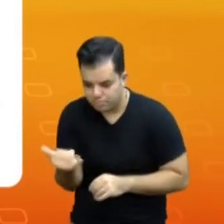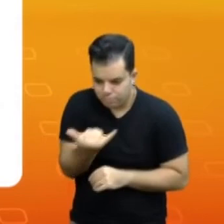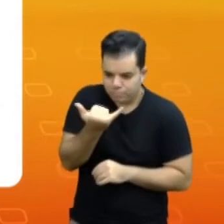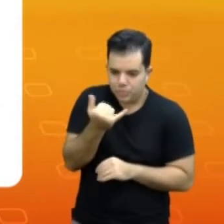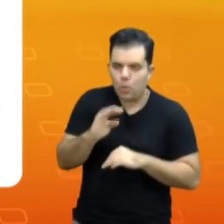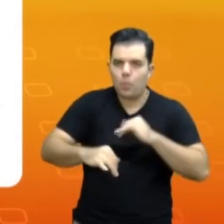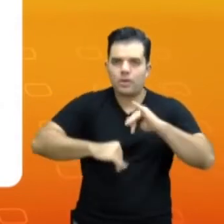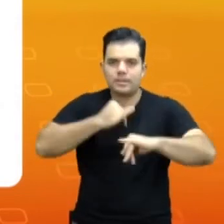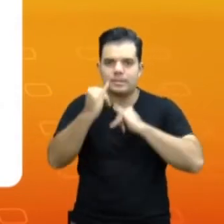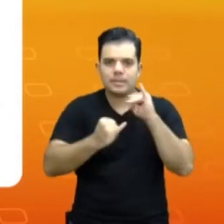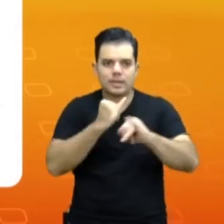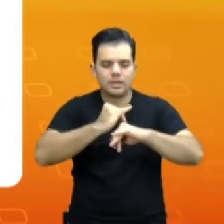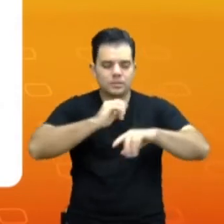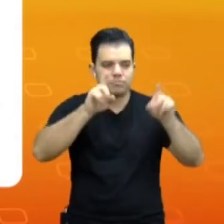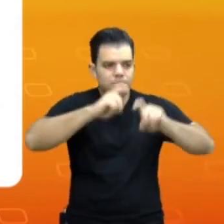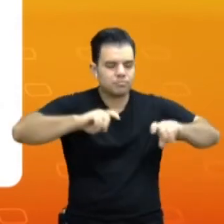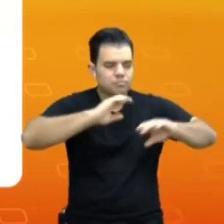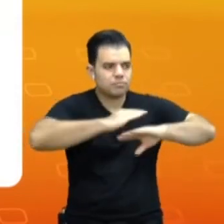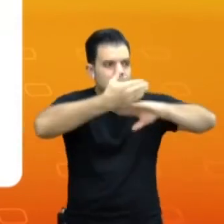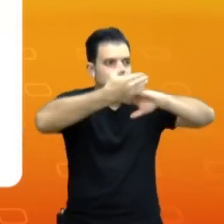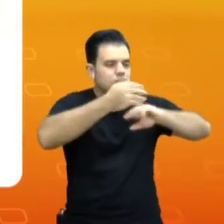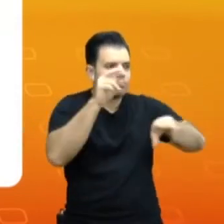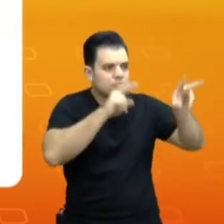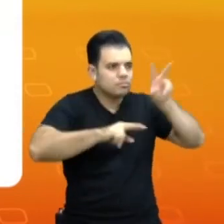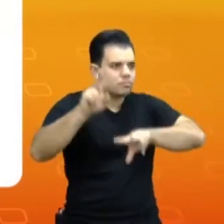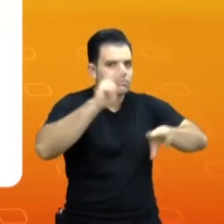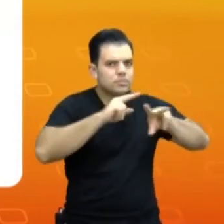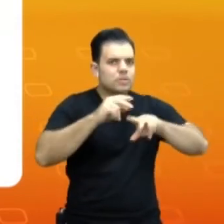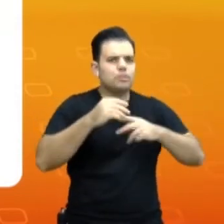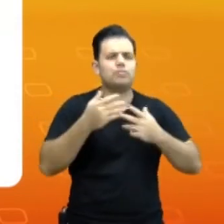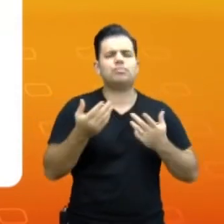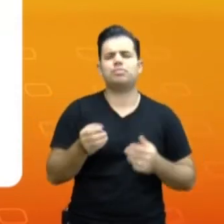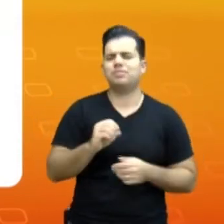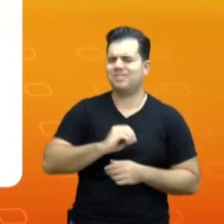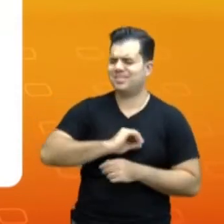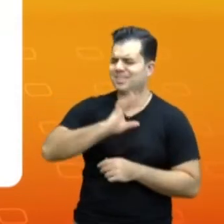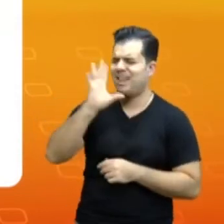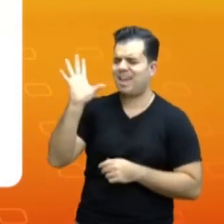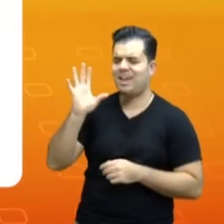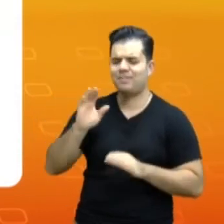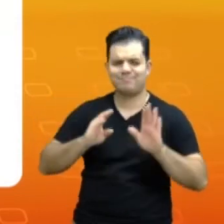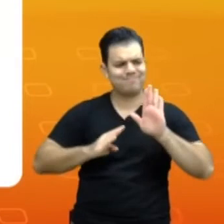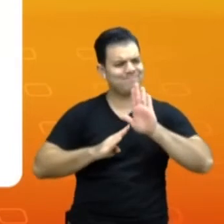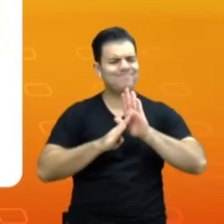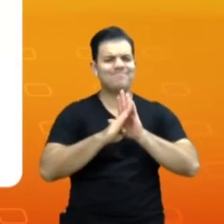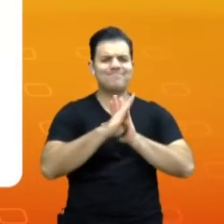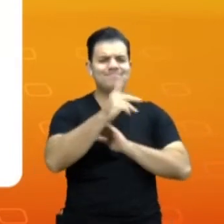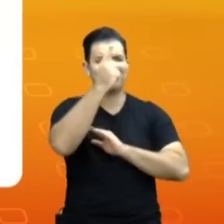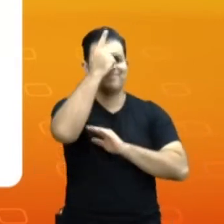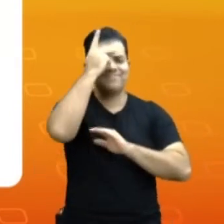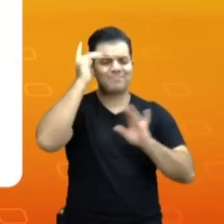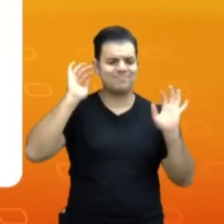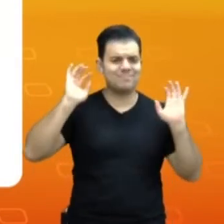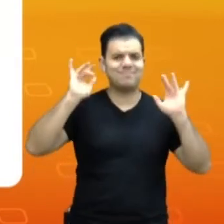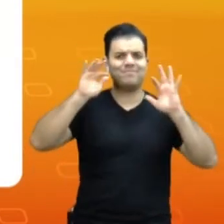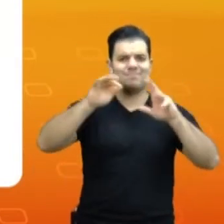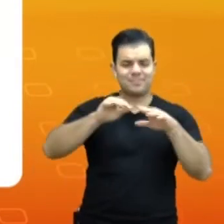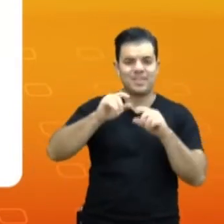gente? Claro, sim. Foi um estrondoso sucesso, né? A gente teve... O Sport TV